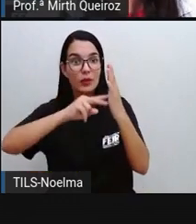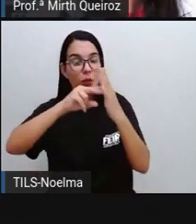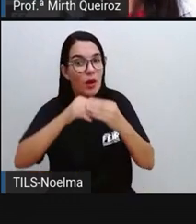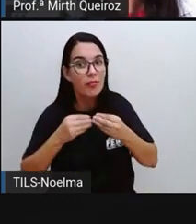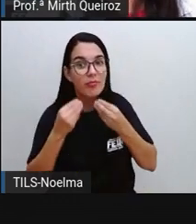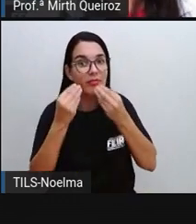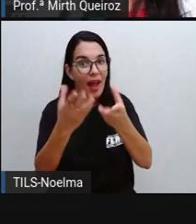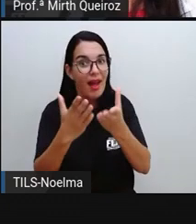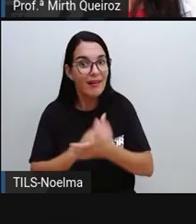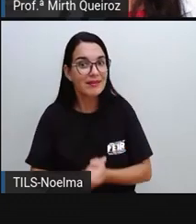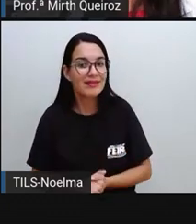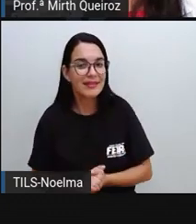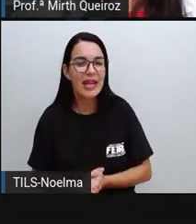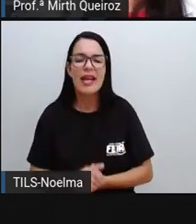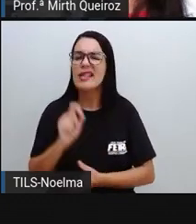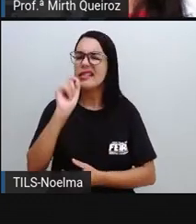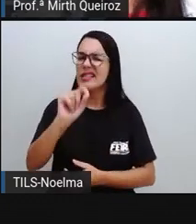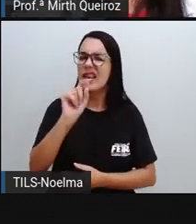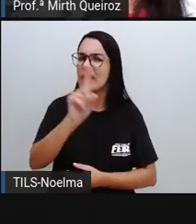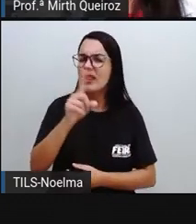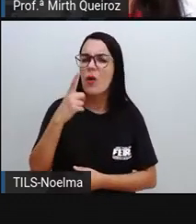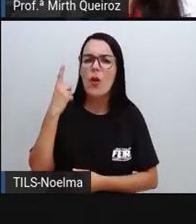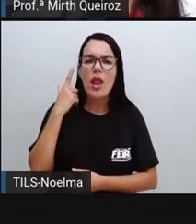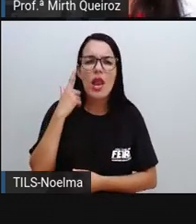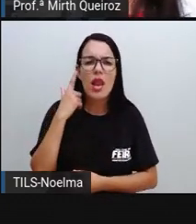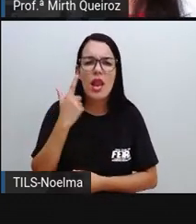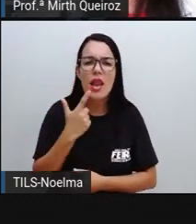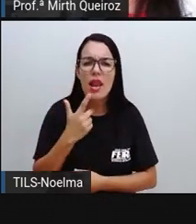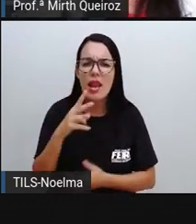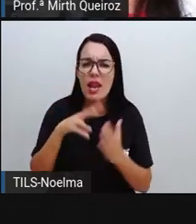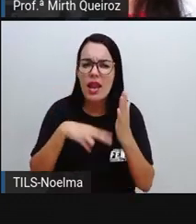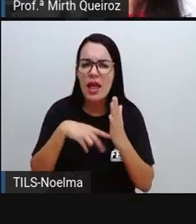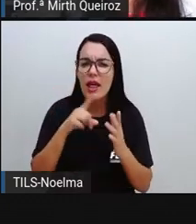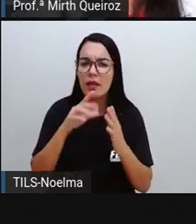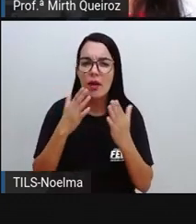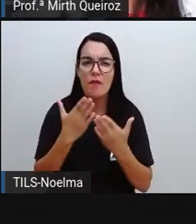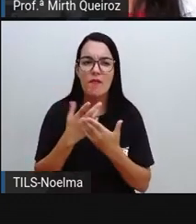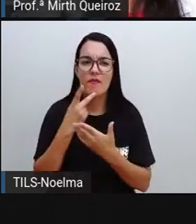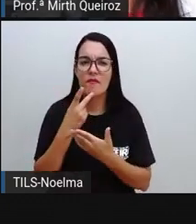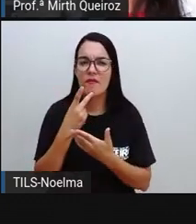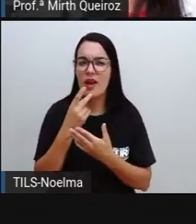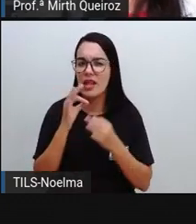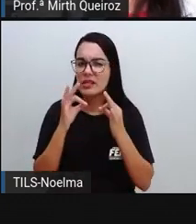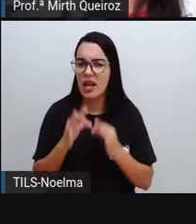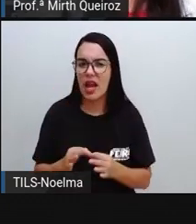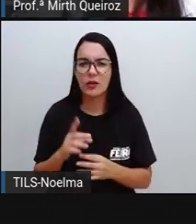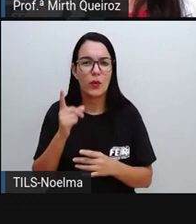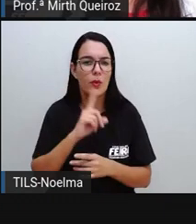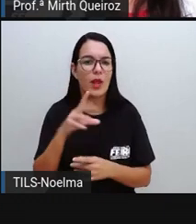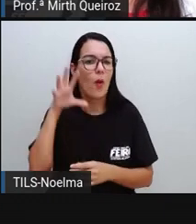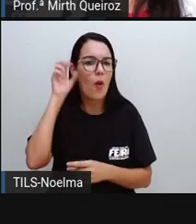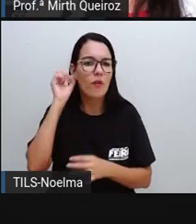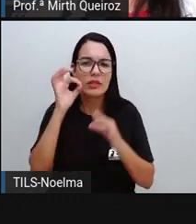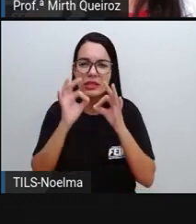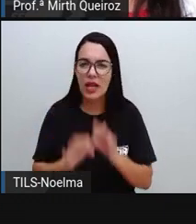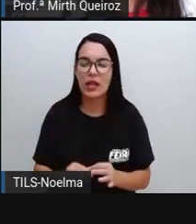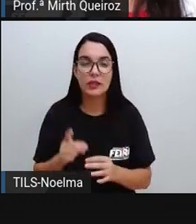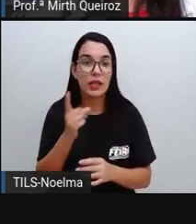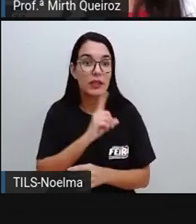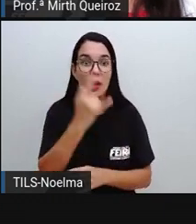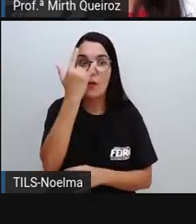para a gente. Então, quem não lê, mal fala, mal ouve e mal vê, já dizia